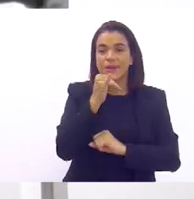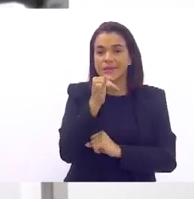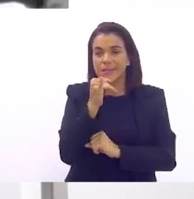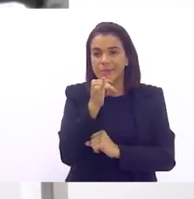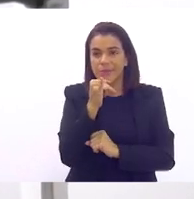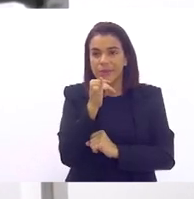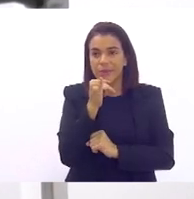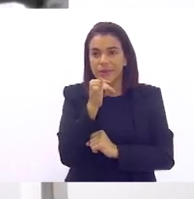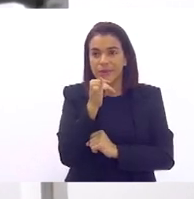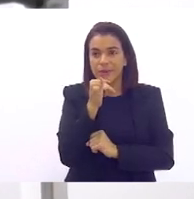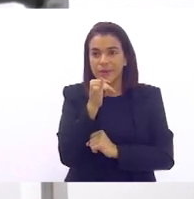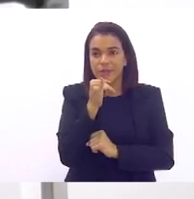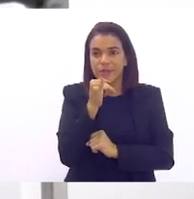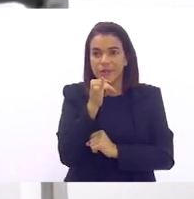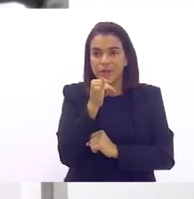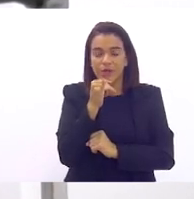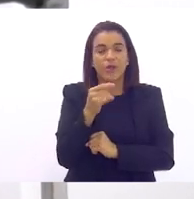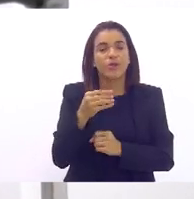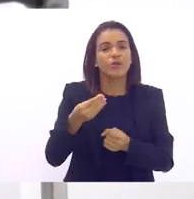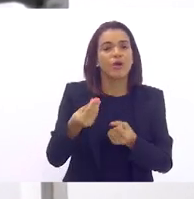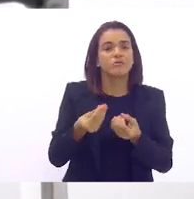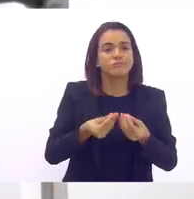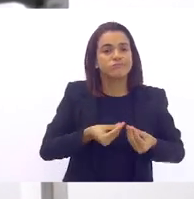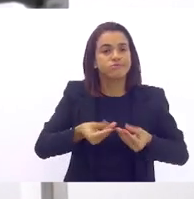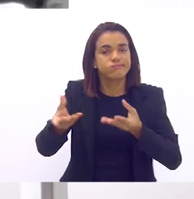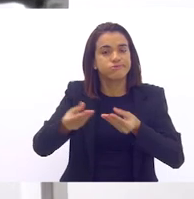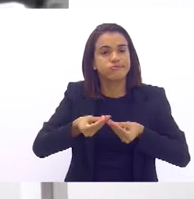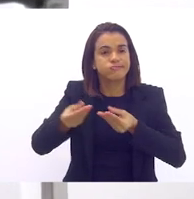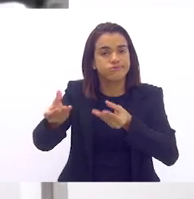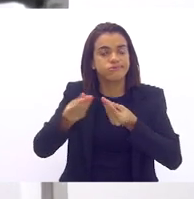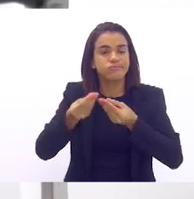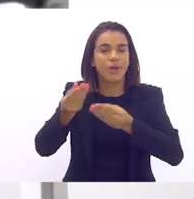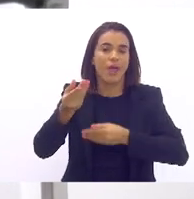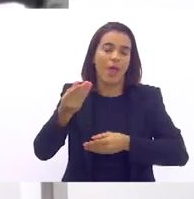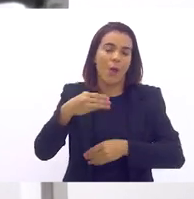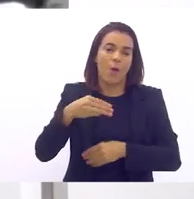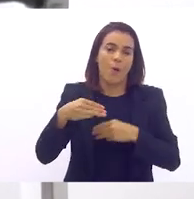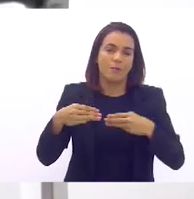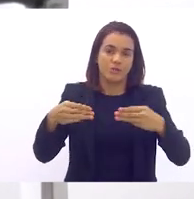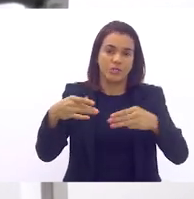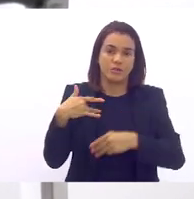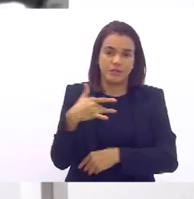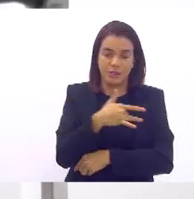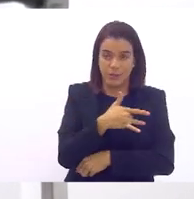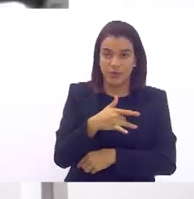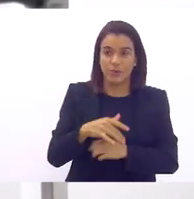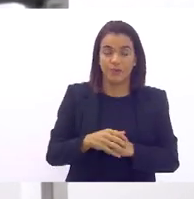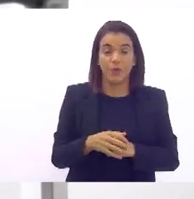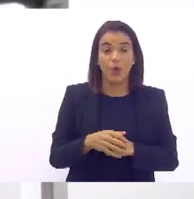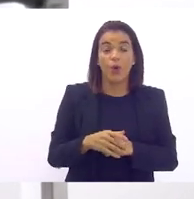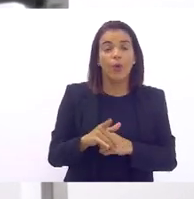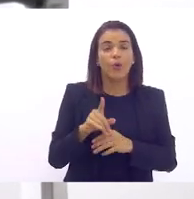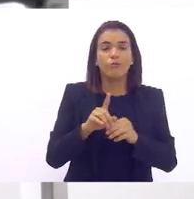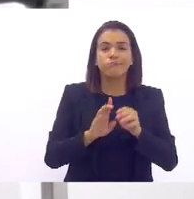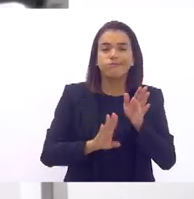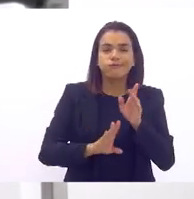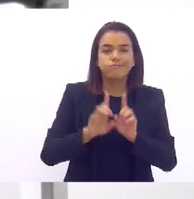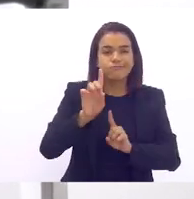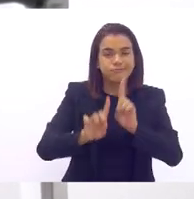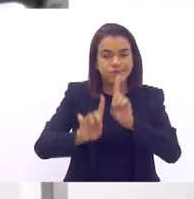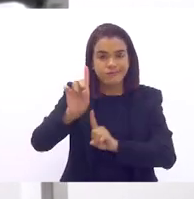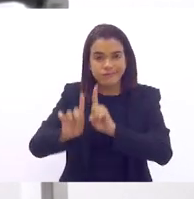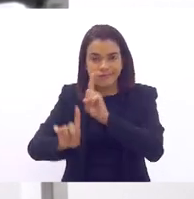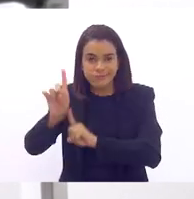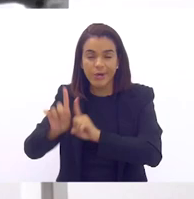eh eh entregou o Ministério da Saúde cerca de 18 milhões de reações o nosso índice de